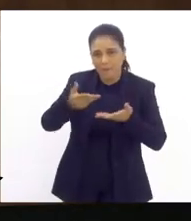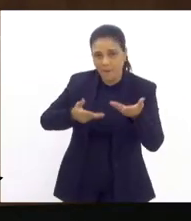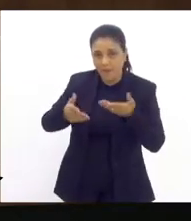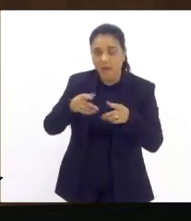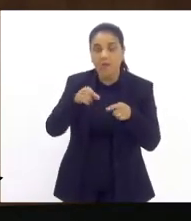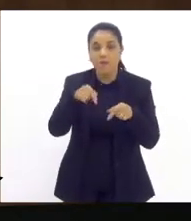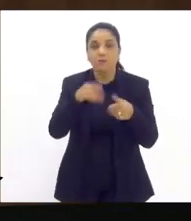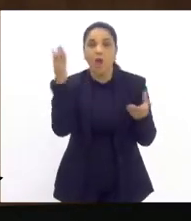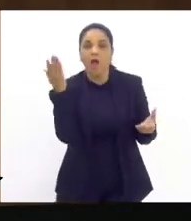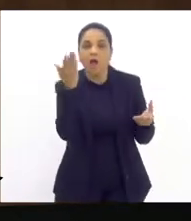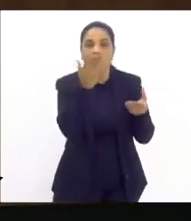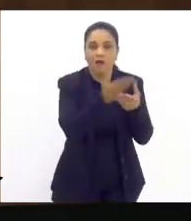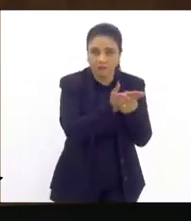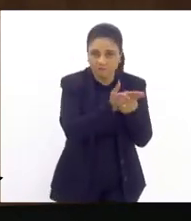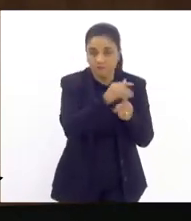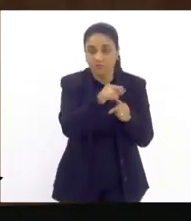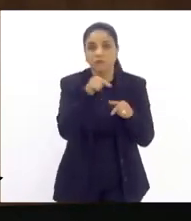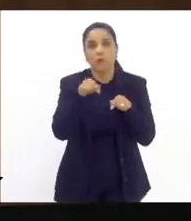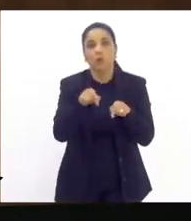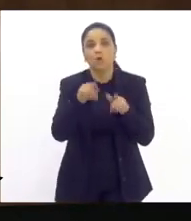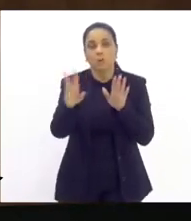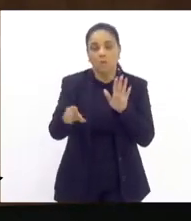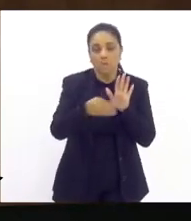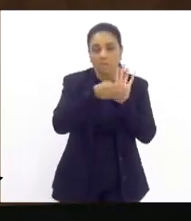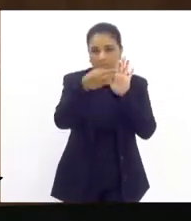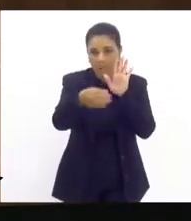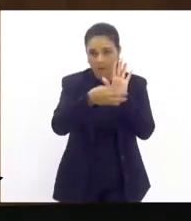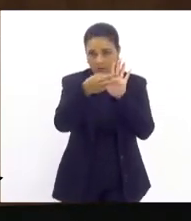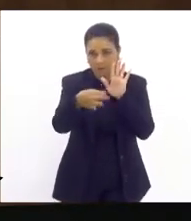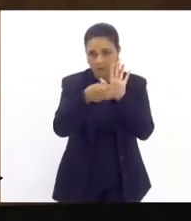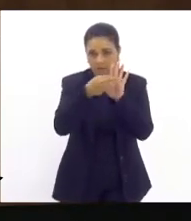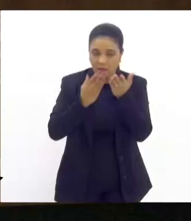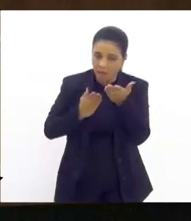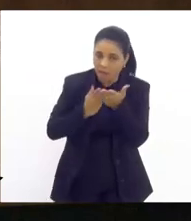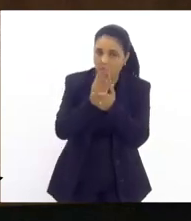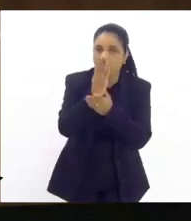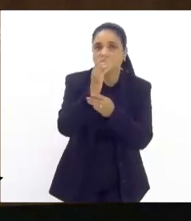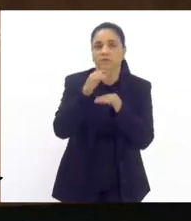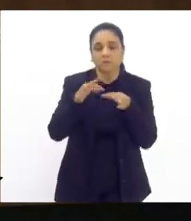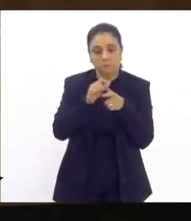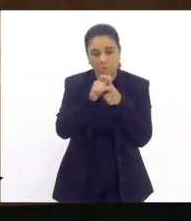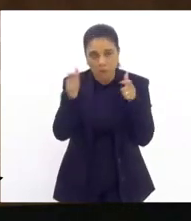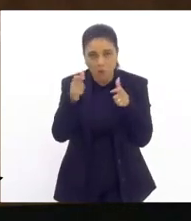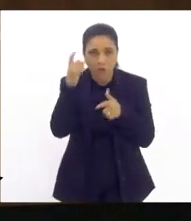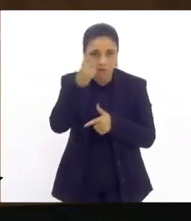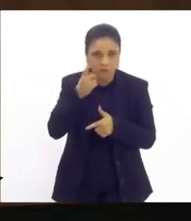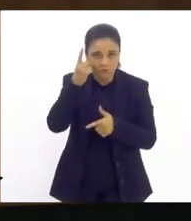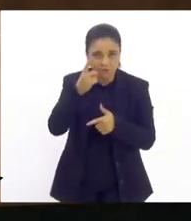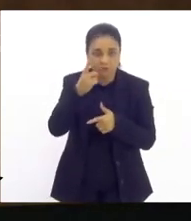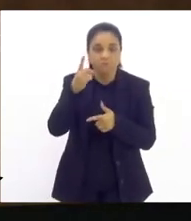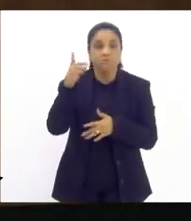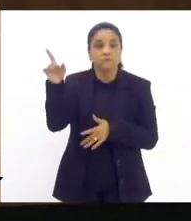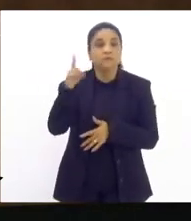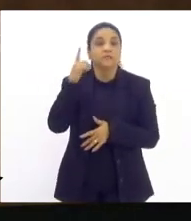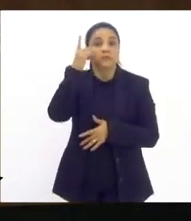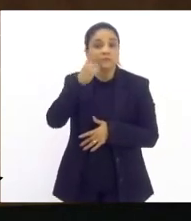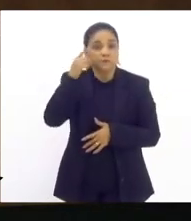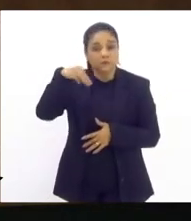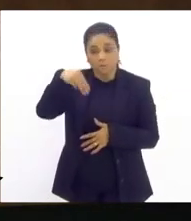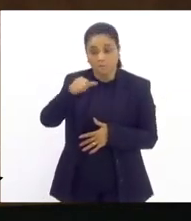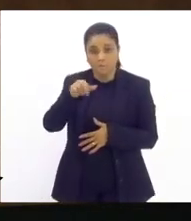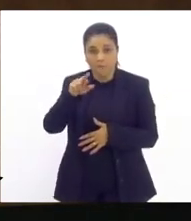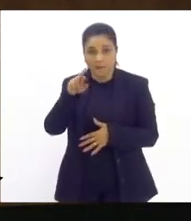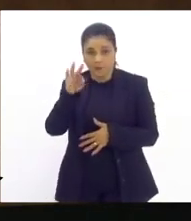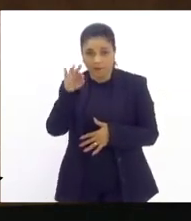quando a CNJ emite seu parecer que foi aprovado por unanimidade deputada Marta Rocha que é a autora de um projeto similar